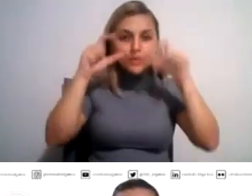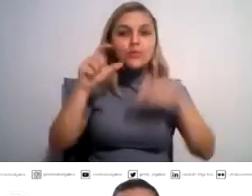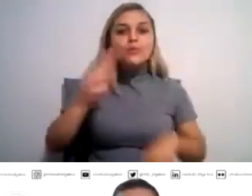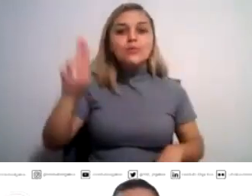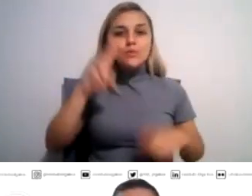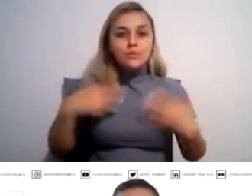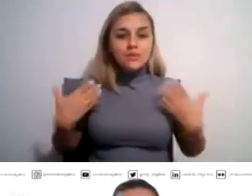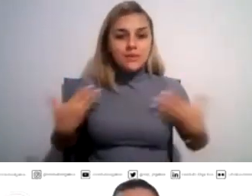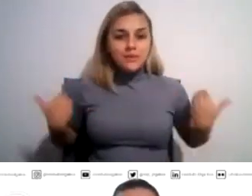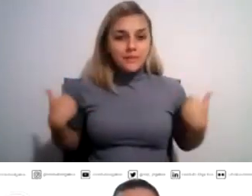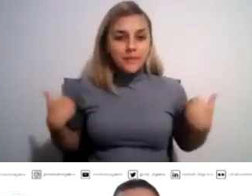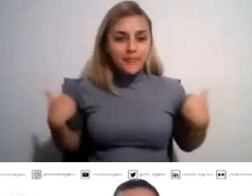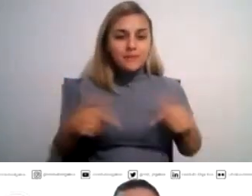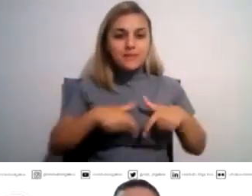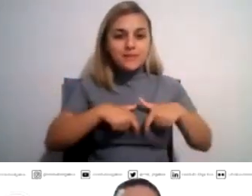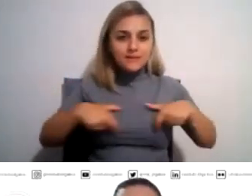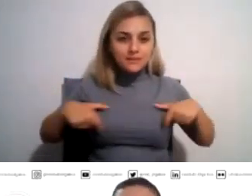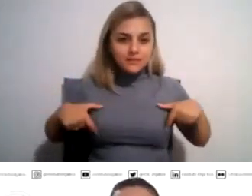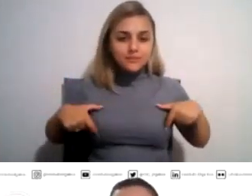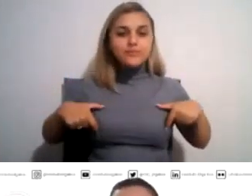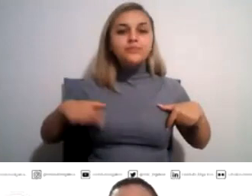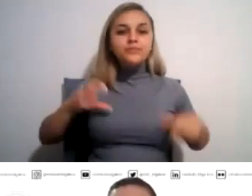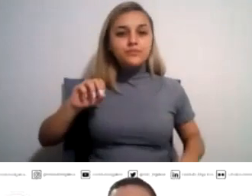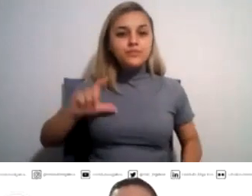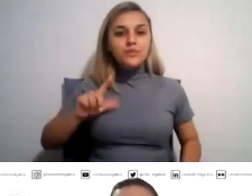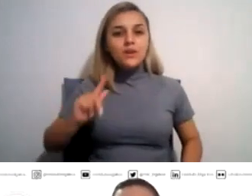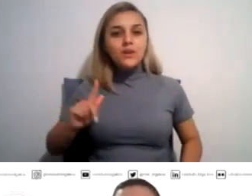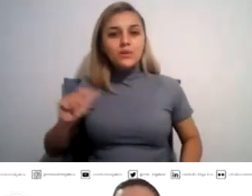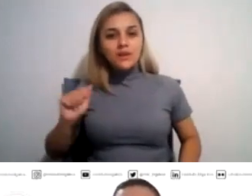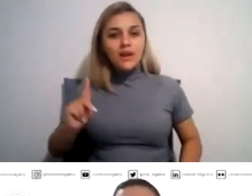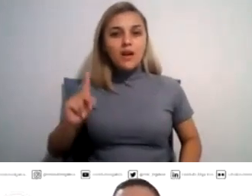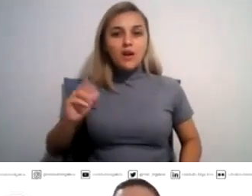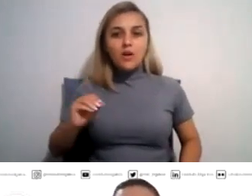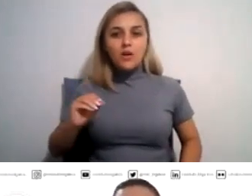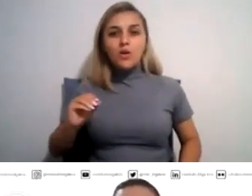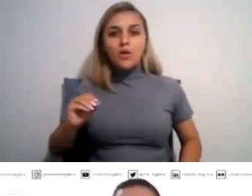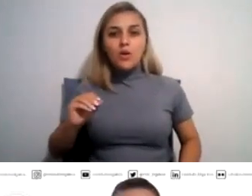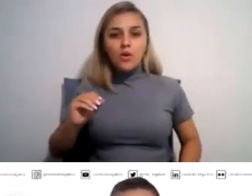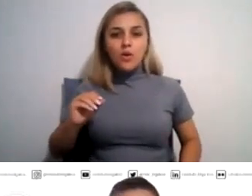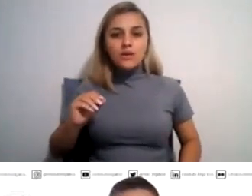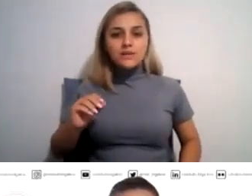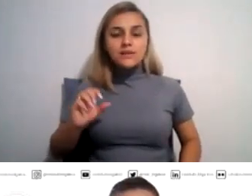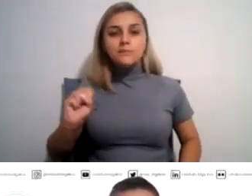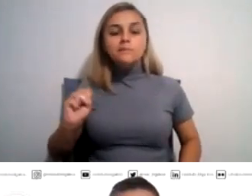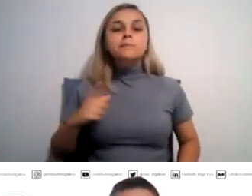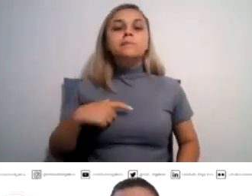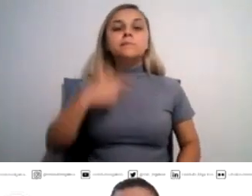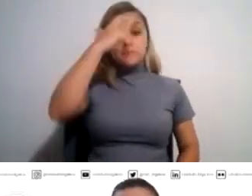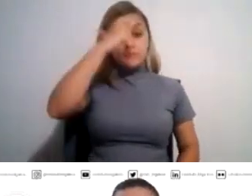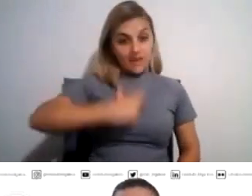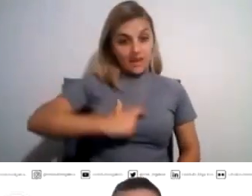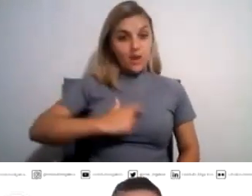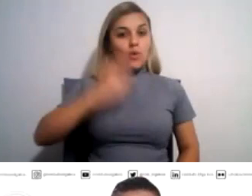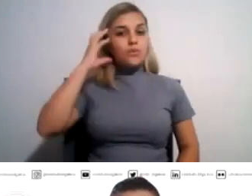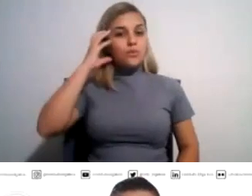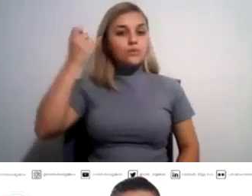Cos. Eu sou uma mulher branca, de cabelos louros, e olhos